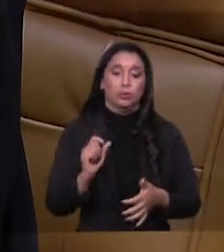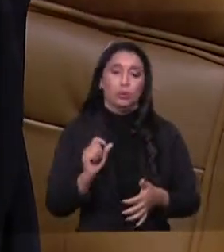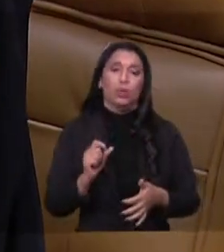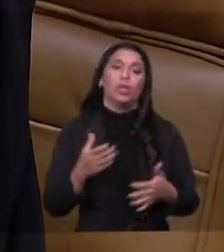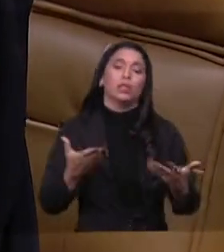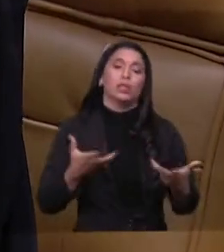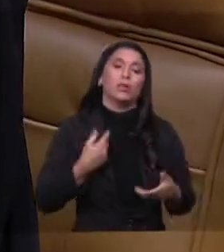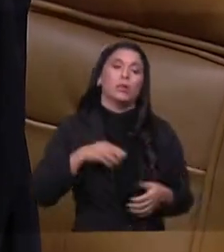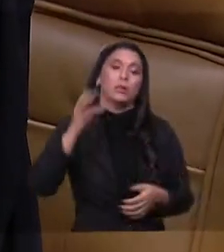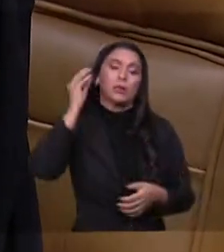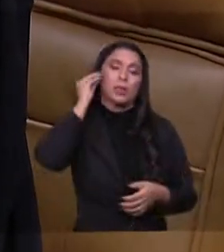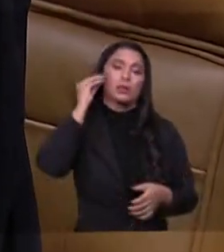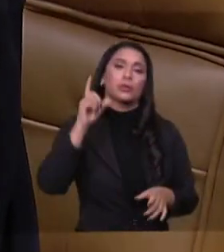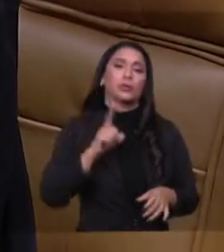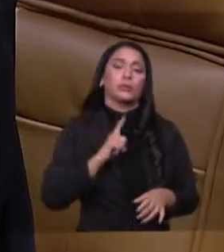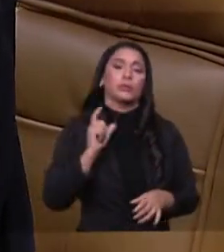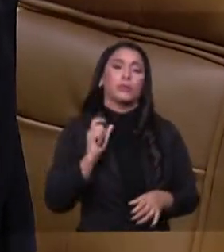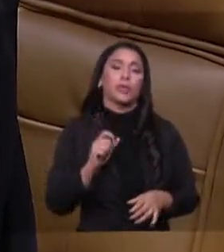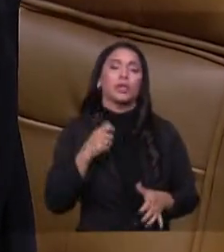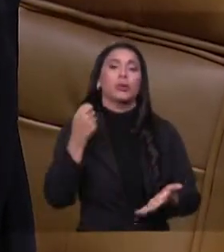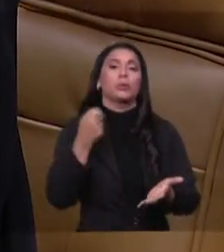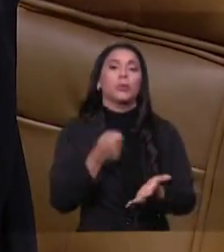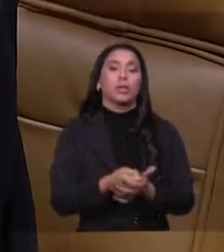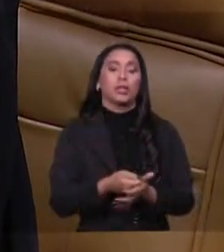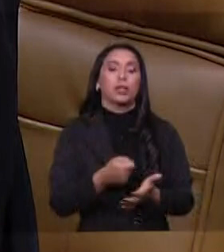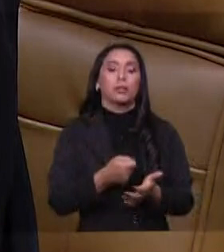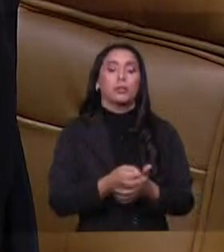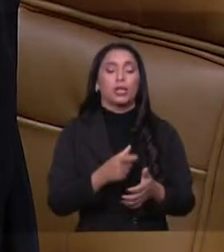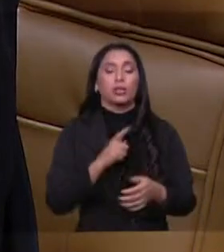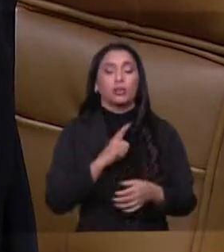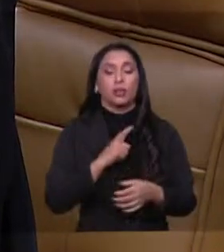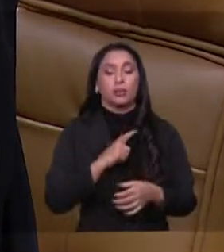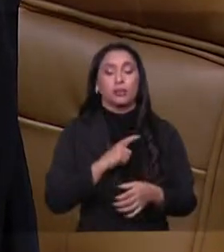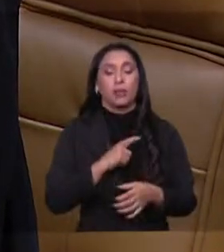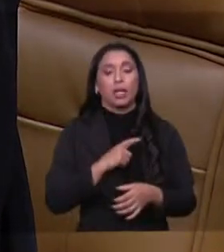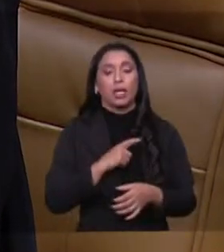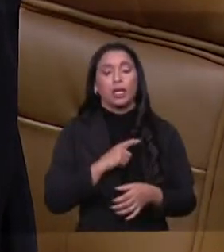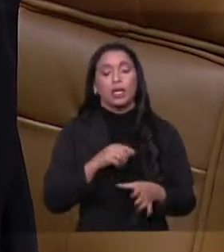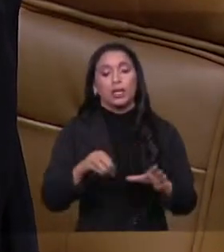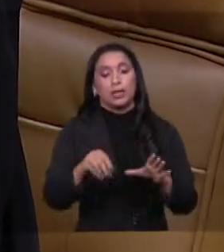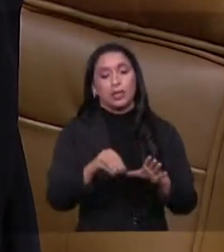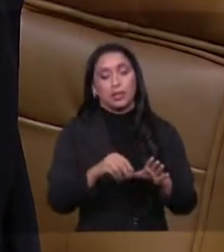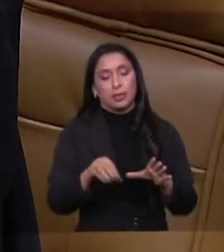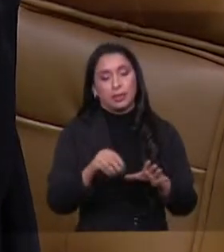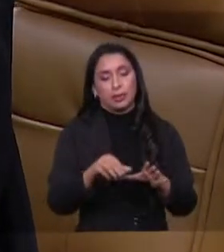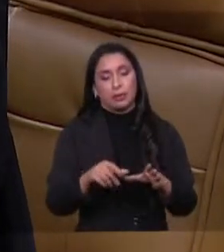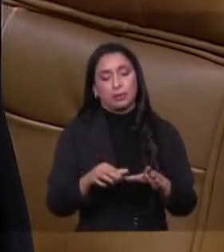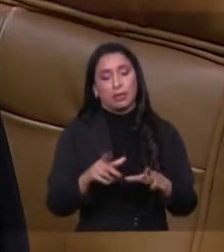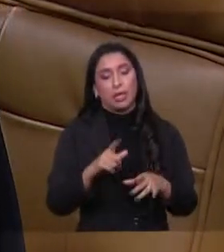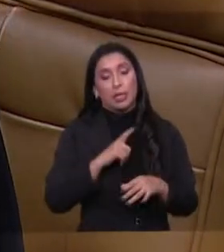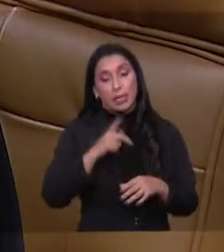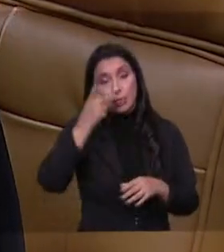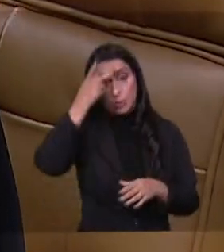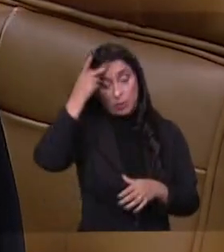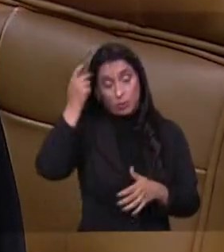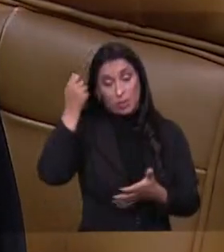por conseguinte, que é devida a indenização também em relação à terra nua, aqueles que, de boa